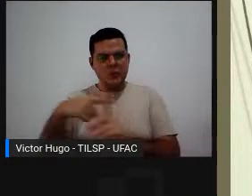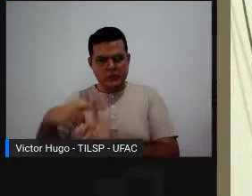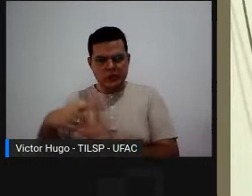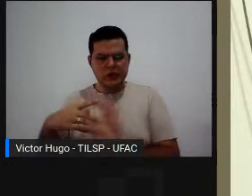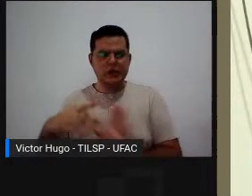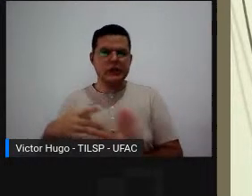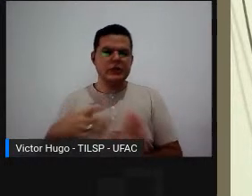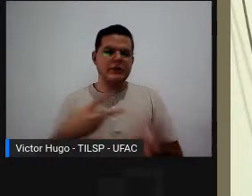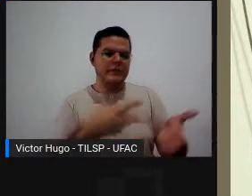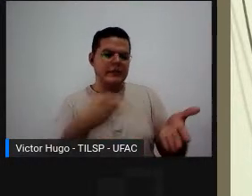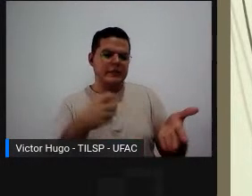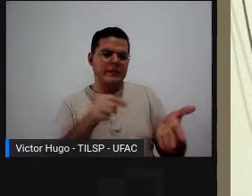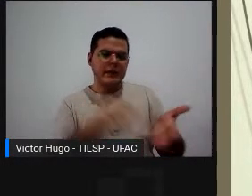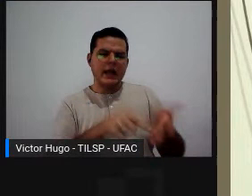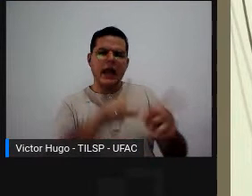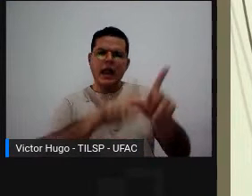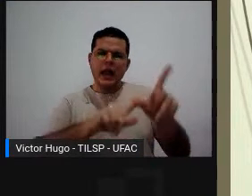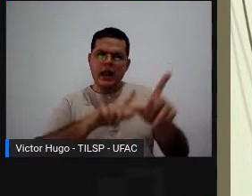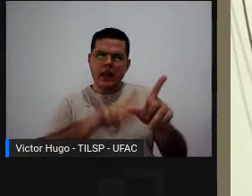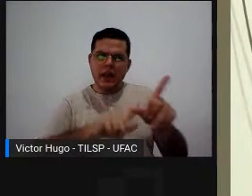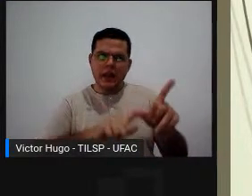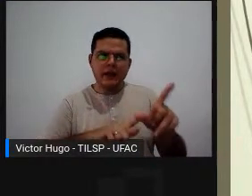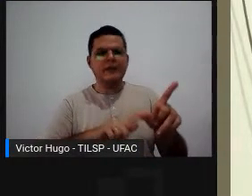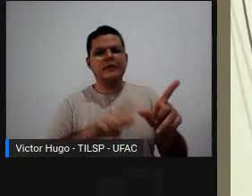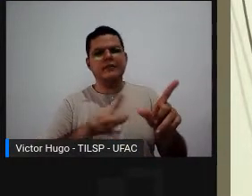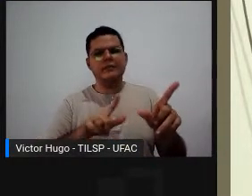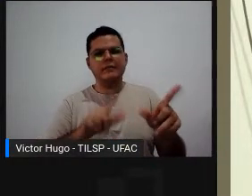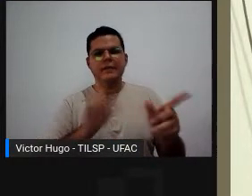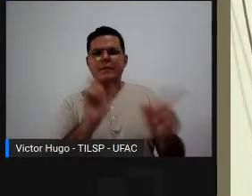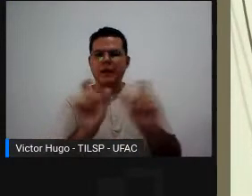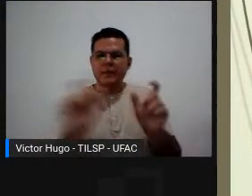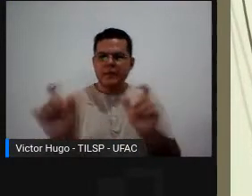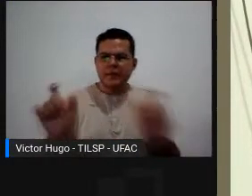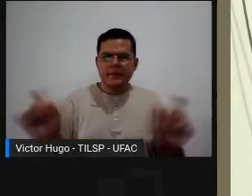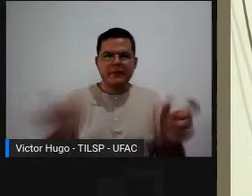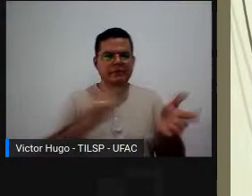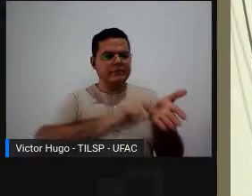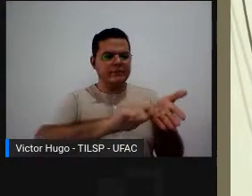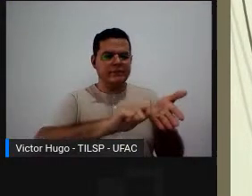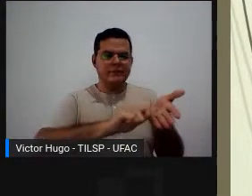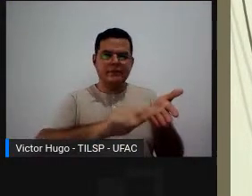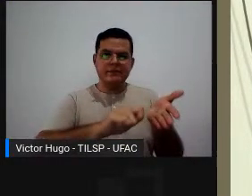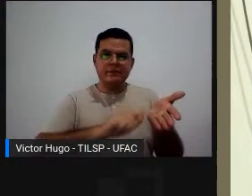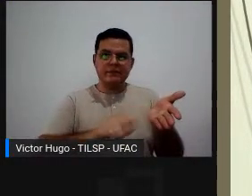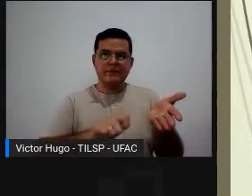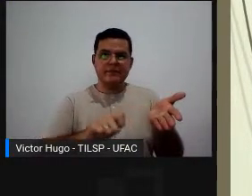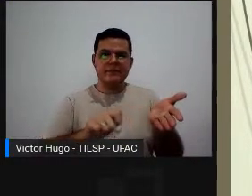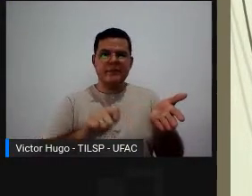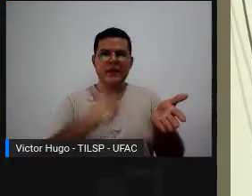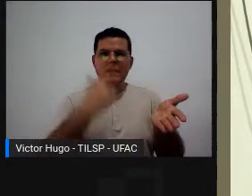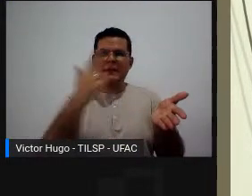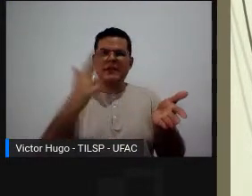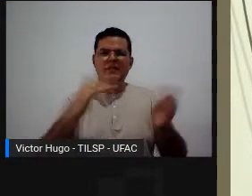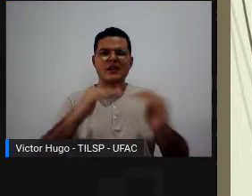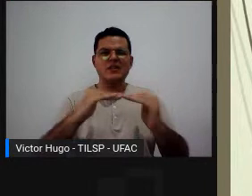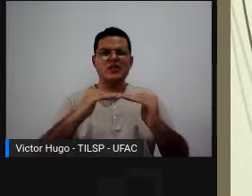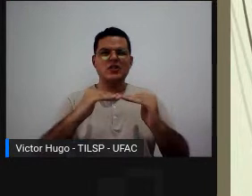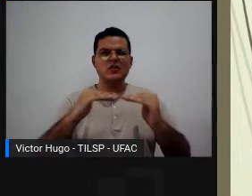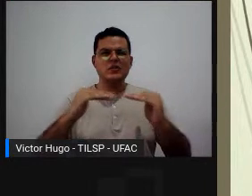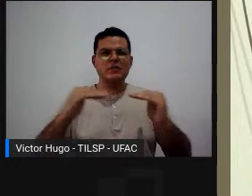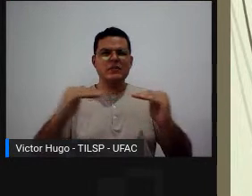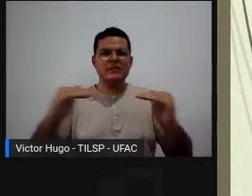escritas, num nível pouco mais na superfície da materialidade linguística.